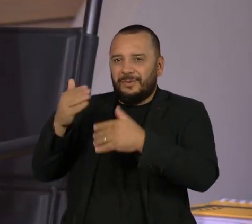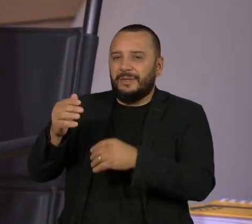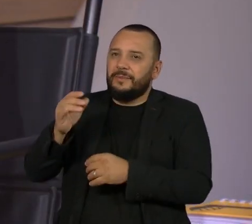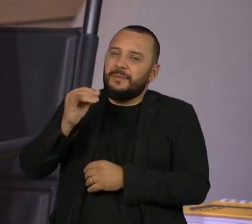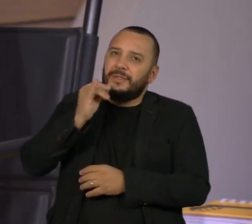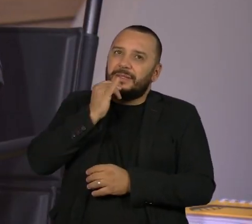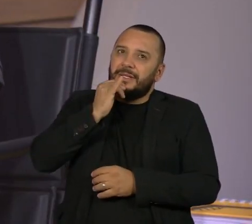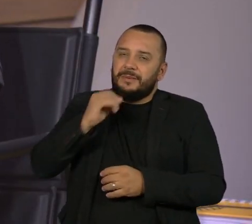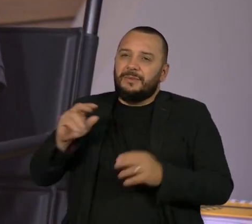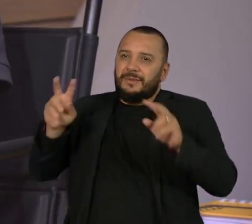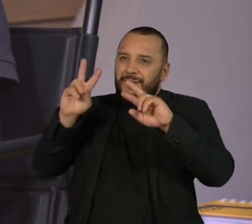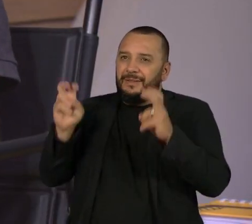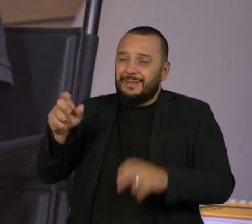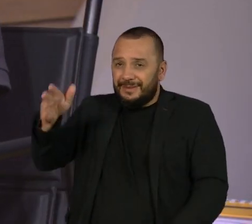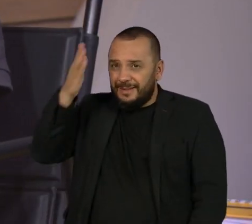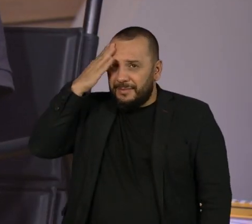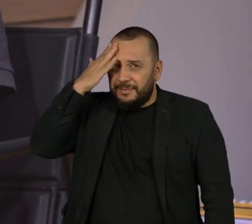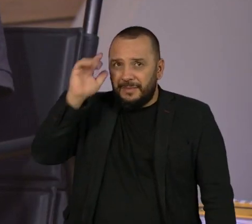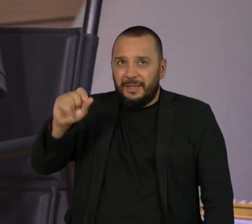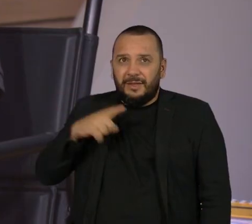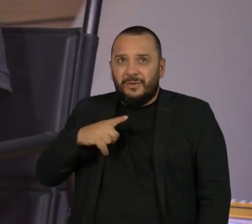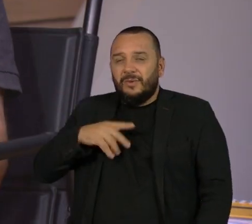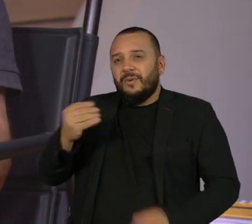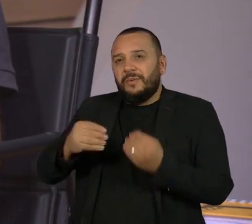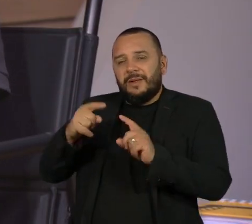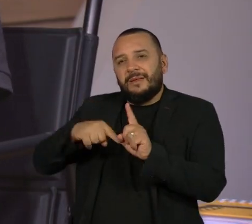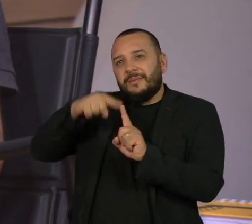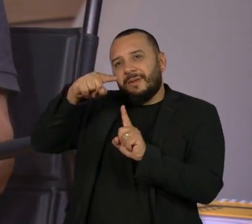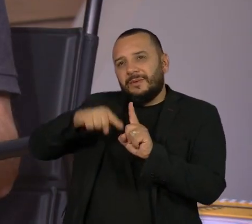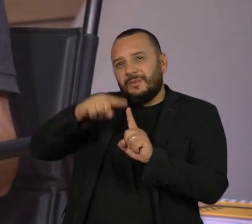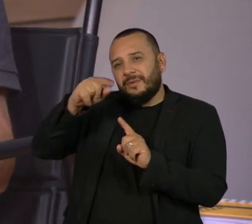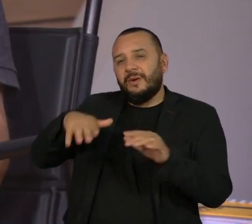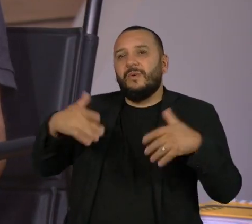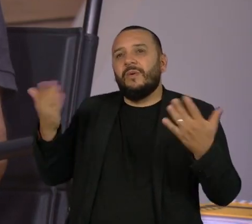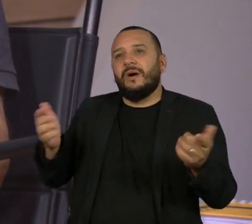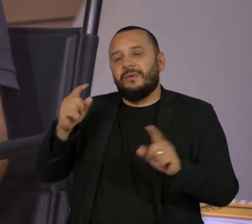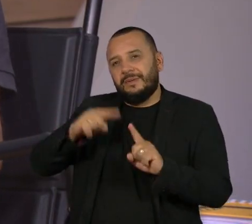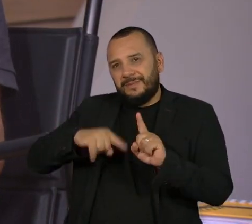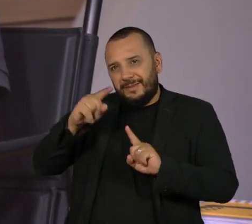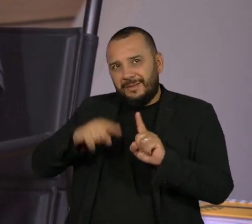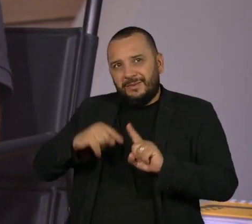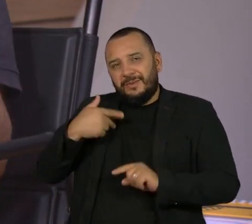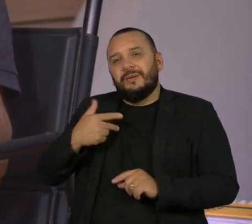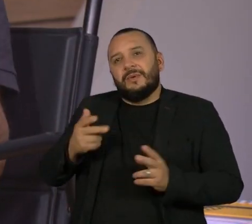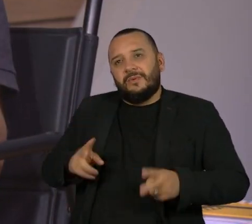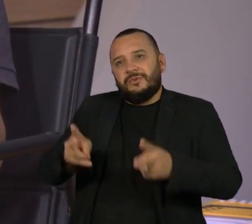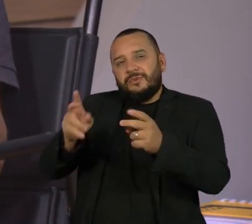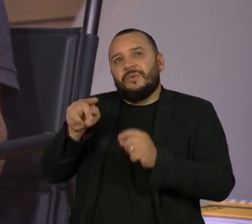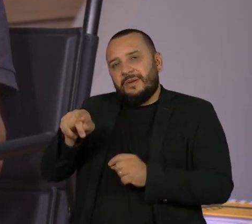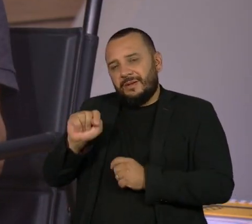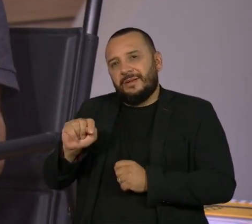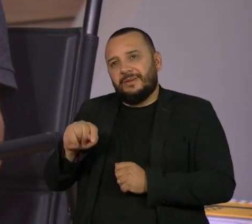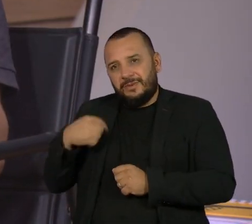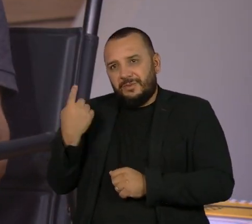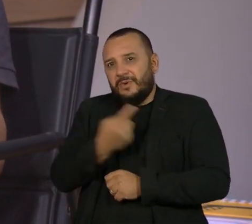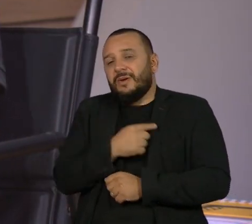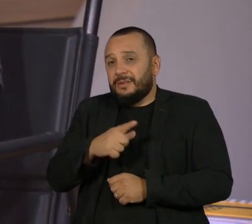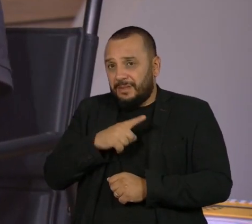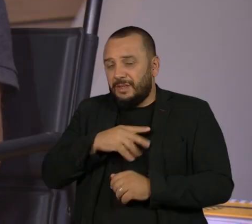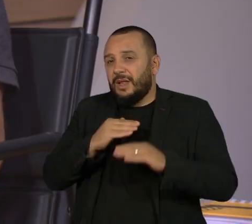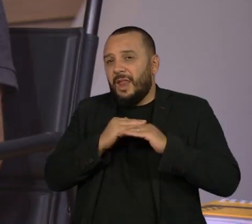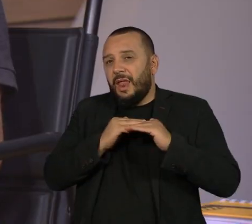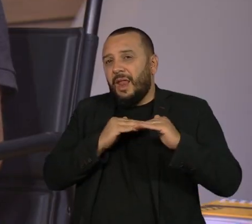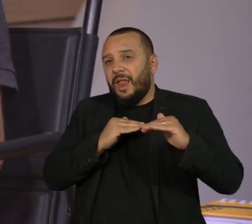questão de saber a evolução da temperatura, qual é a temperatura que precisa estar para manter o que a gente tem hoje